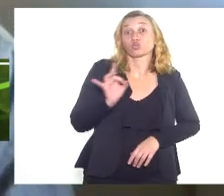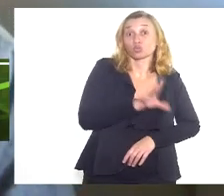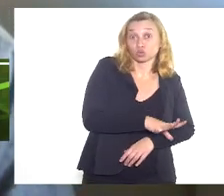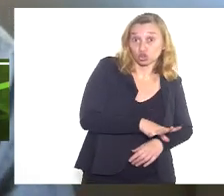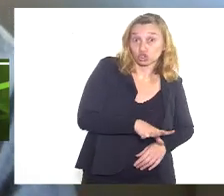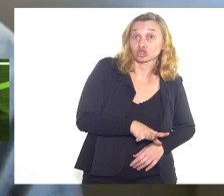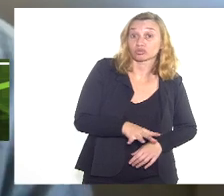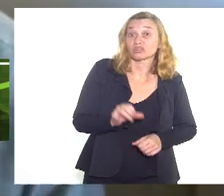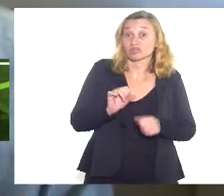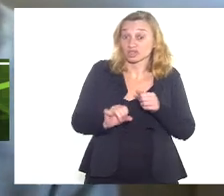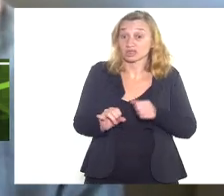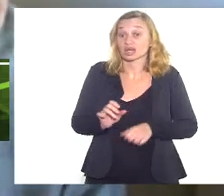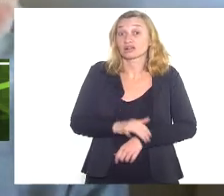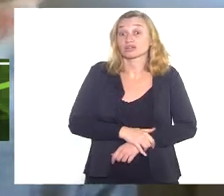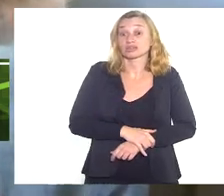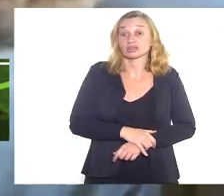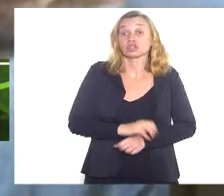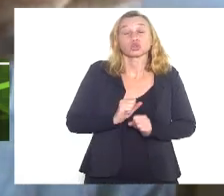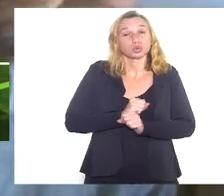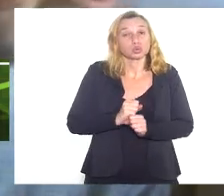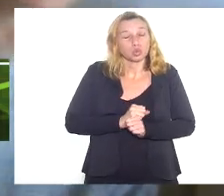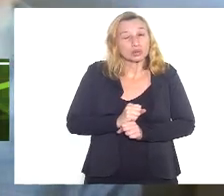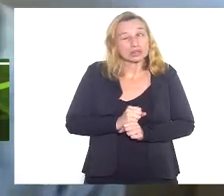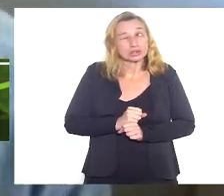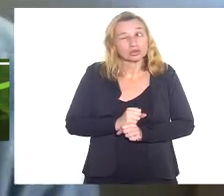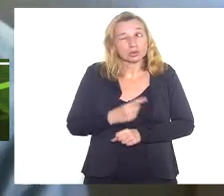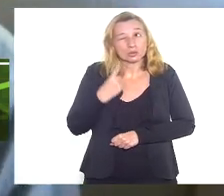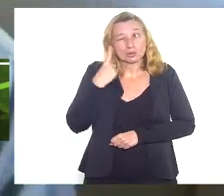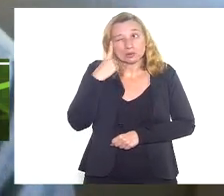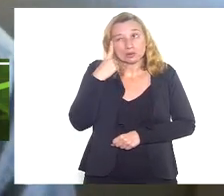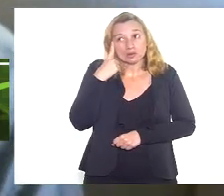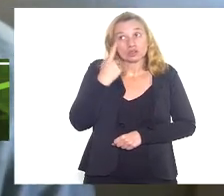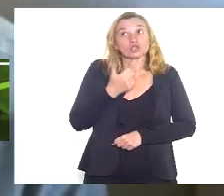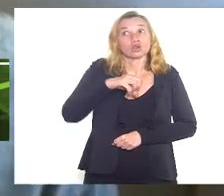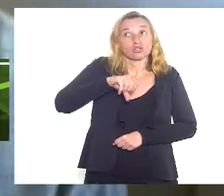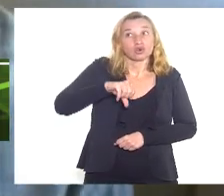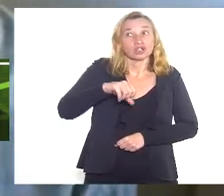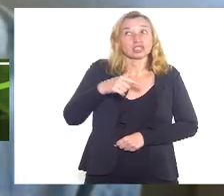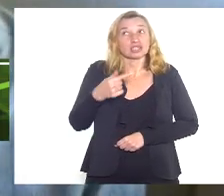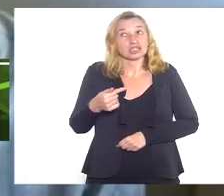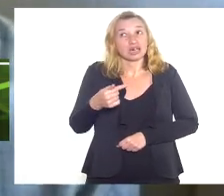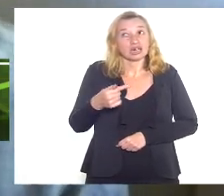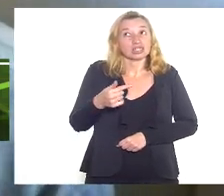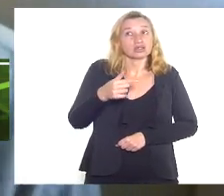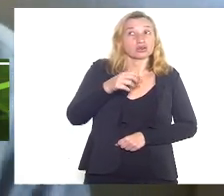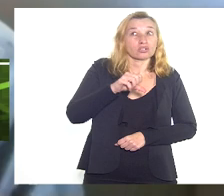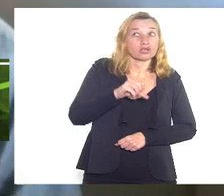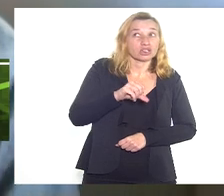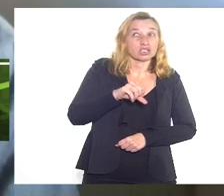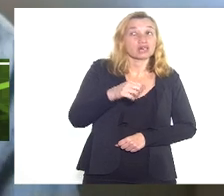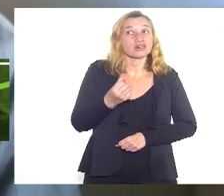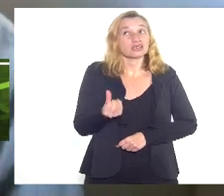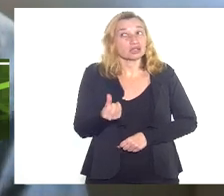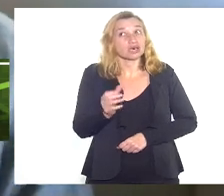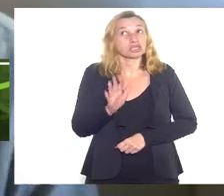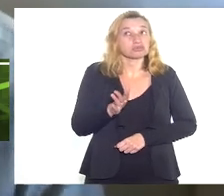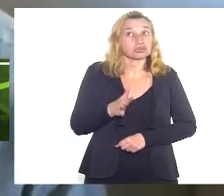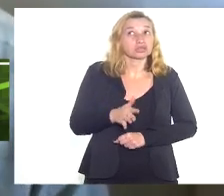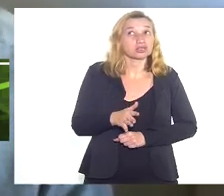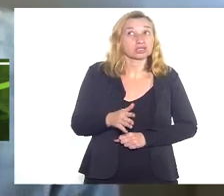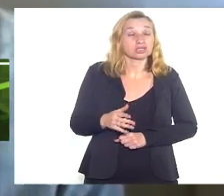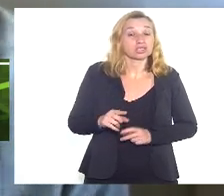que foi feita no ano, salvo erro de memória, 96, 97, atualizada